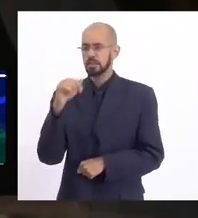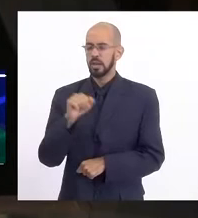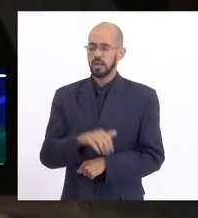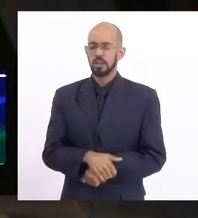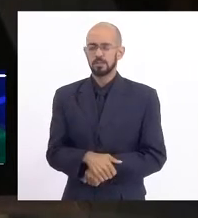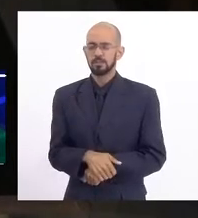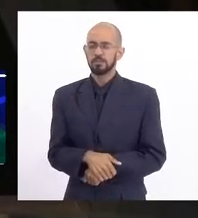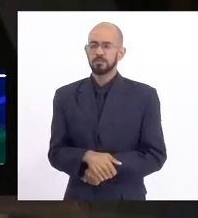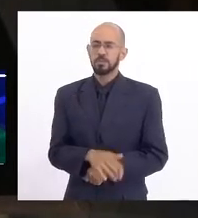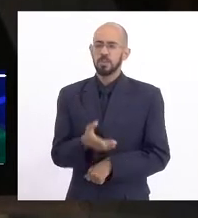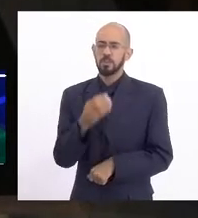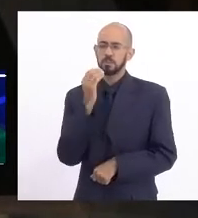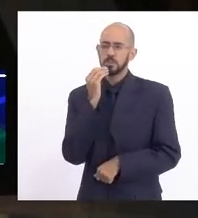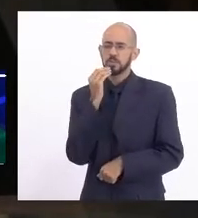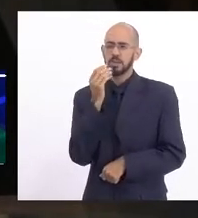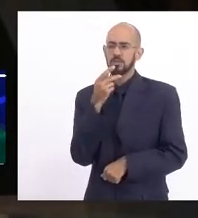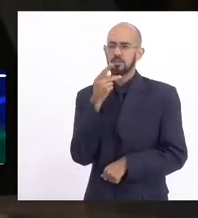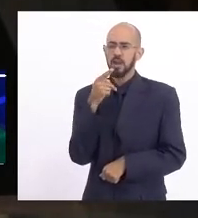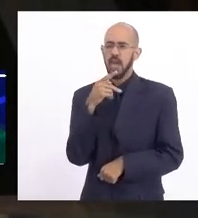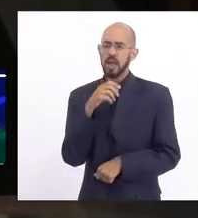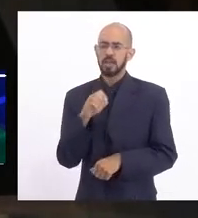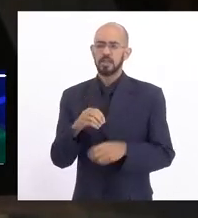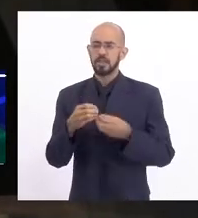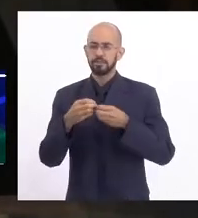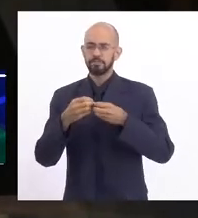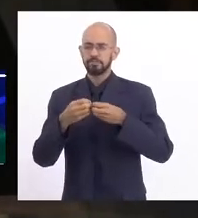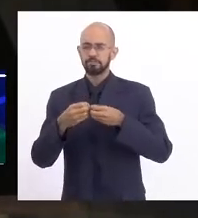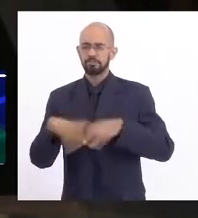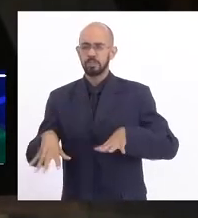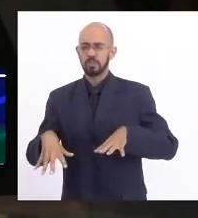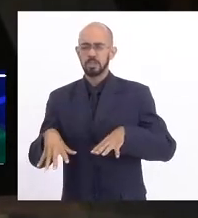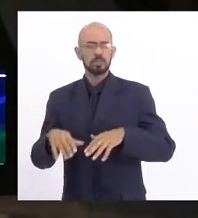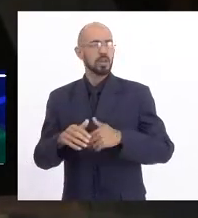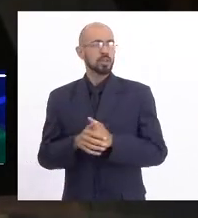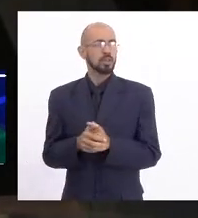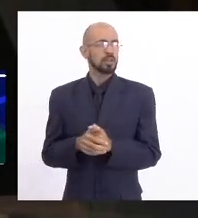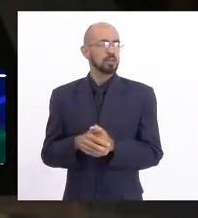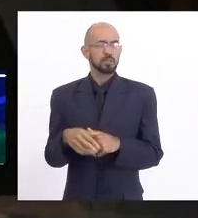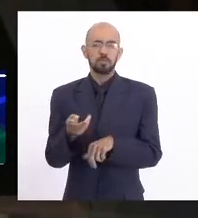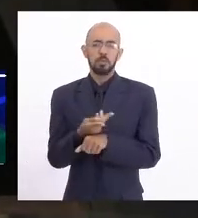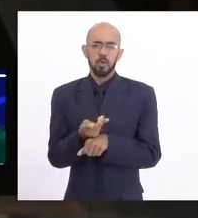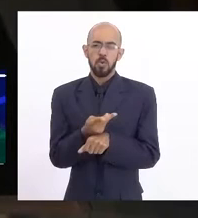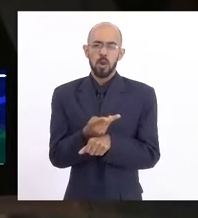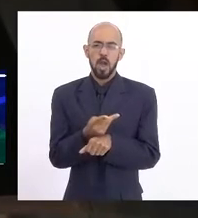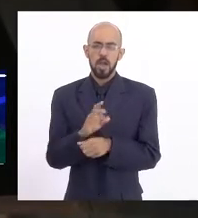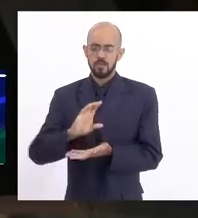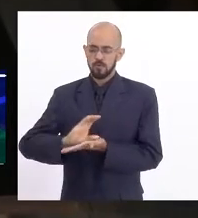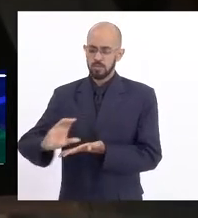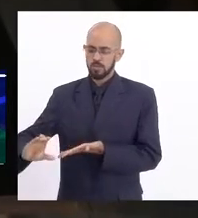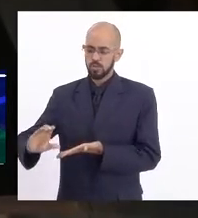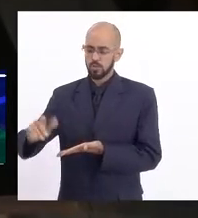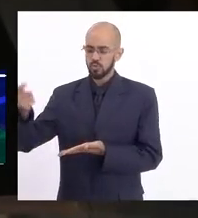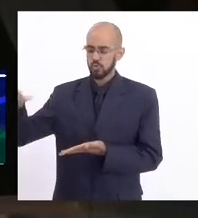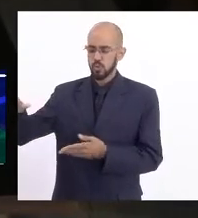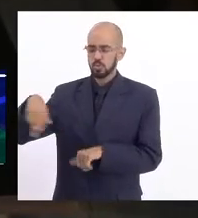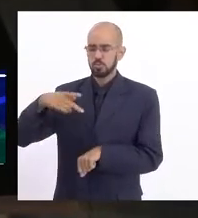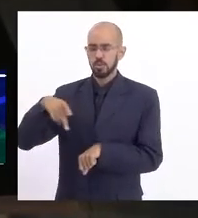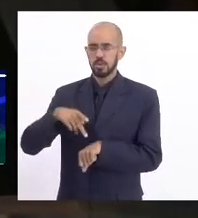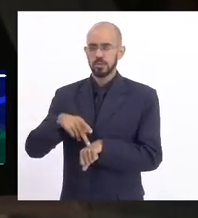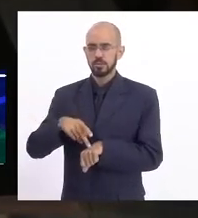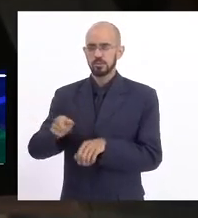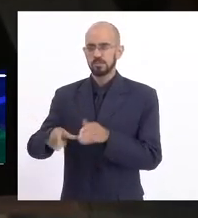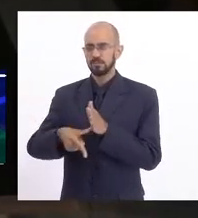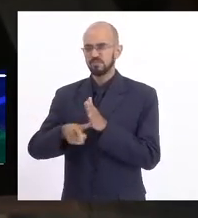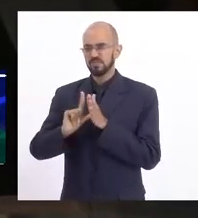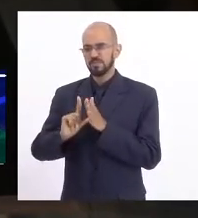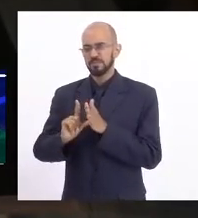eu deveria dizer, essa saída desgraçada, né? De procurar, né, investidores internacionais que antecipassem